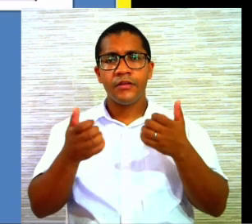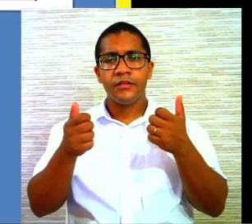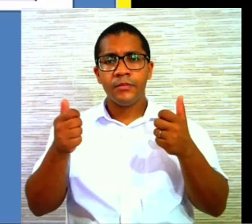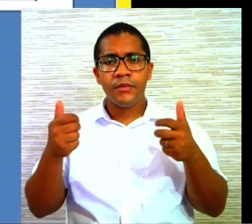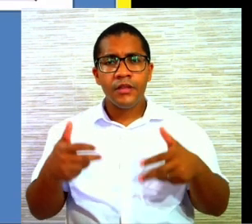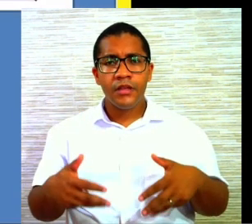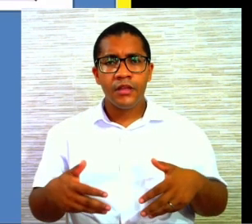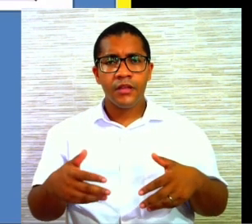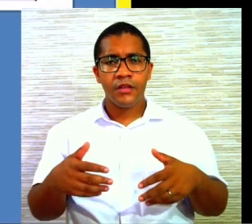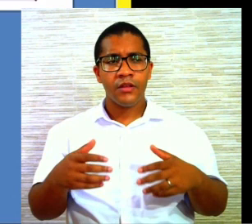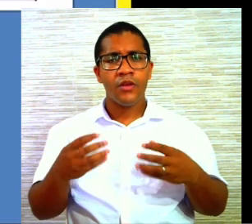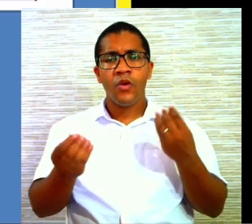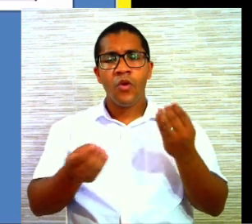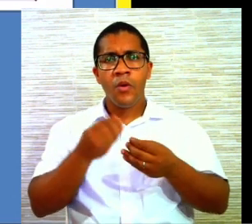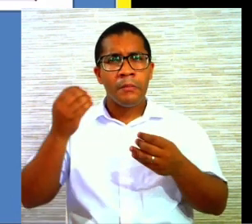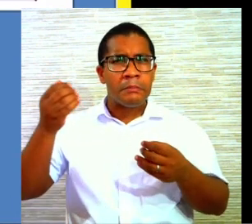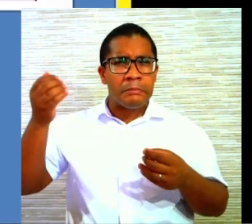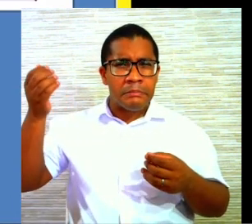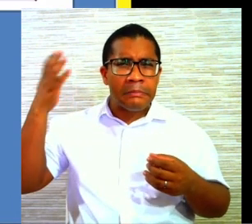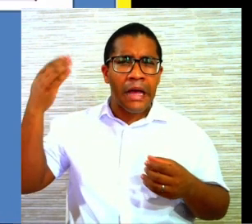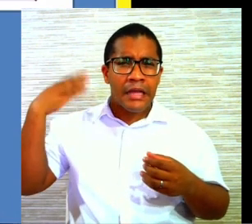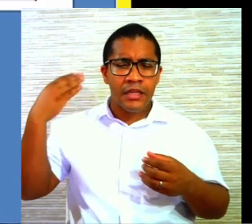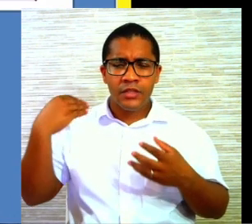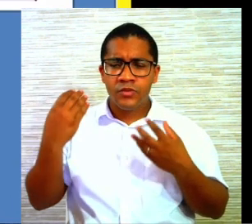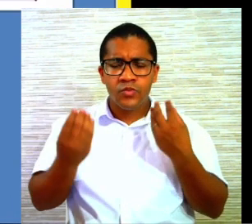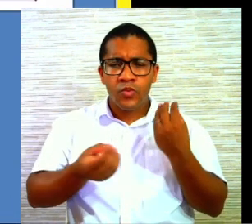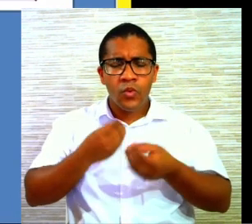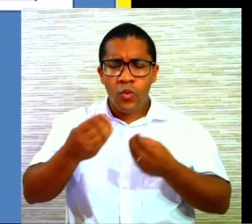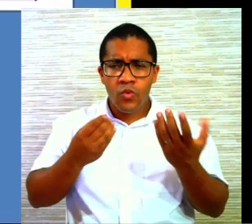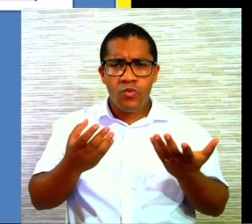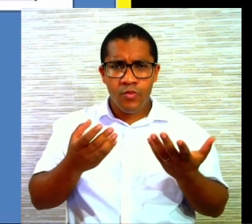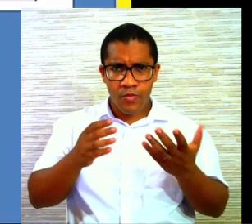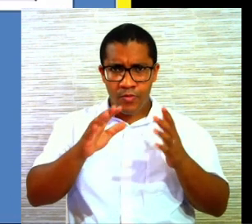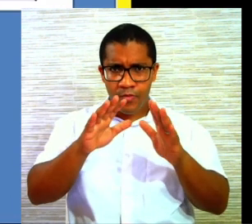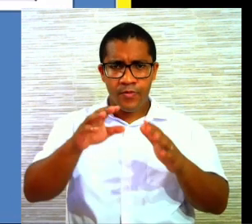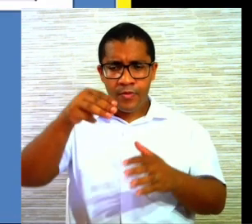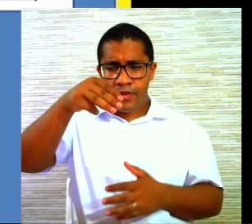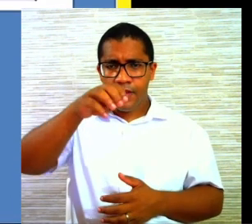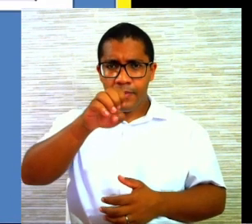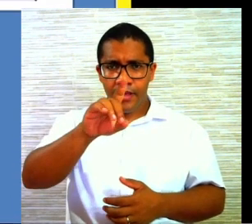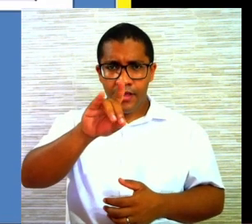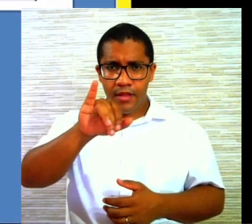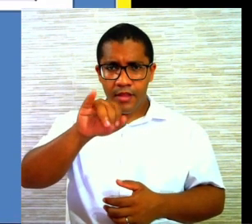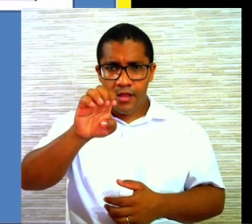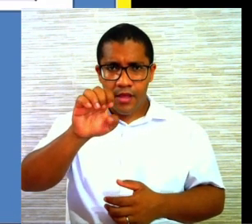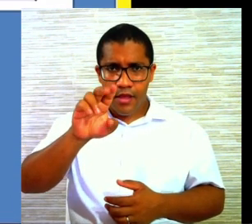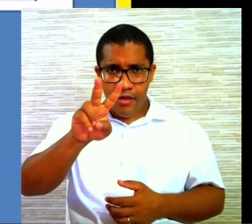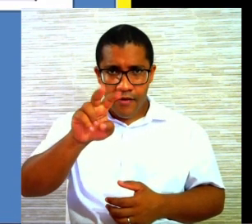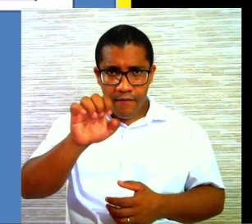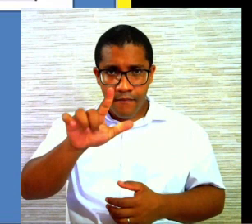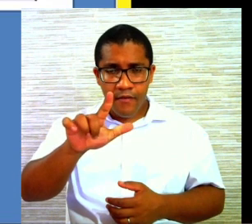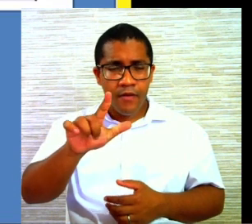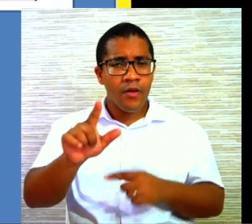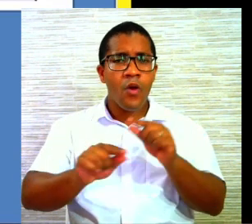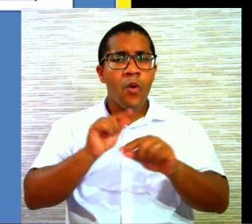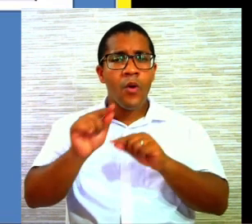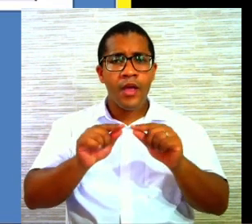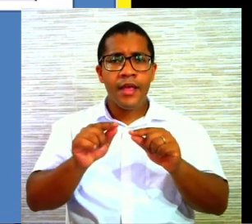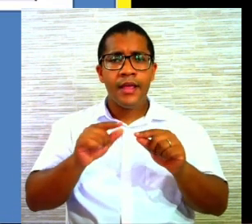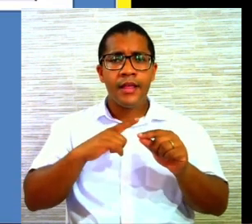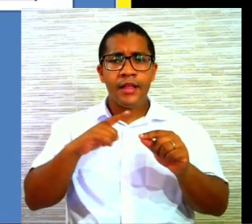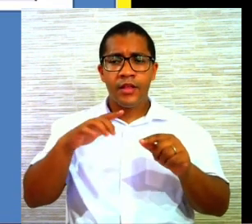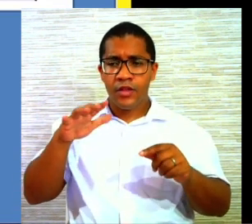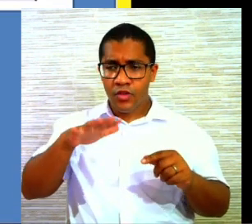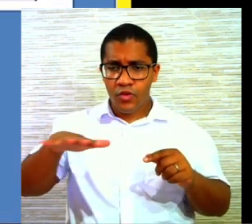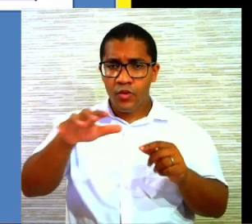um pouco sobre o mundo medieval. Como era o mundo medieval? Então, no mundo medieval, o que